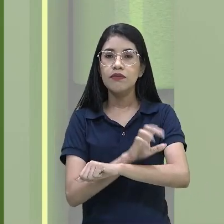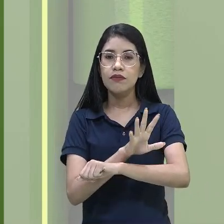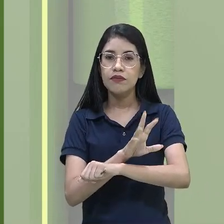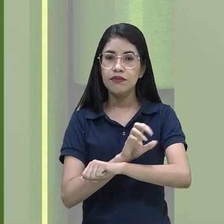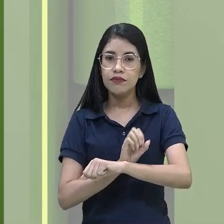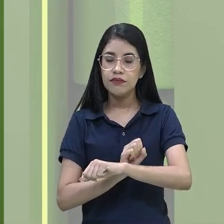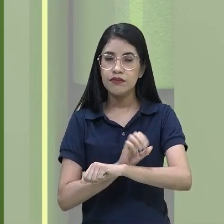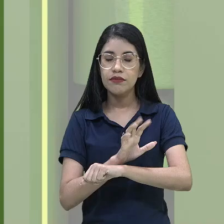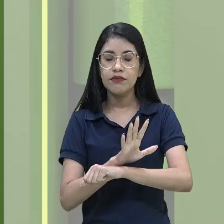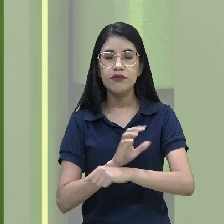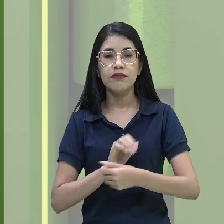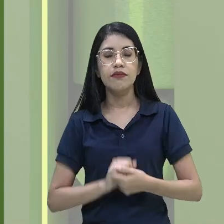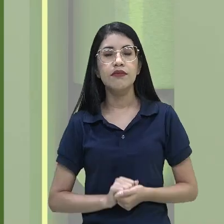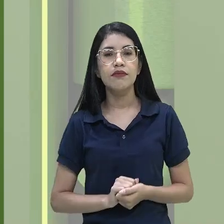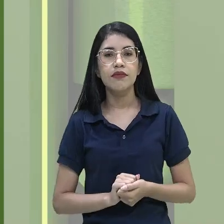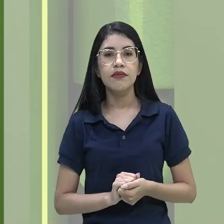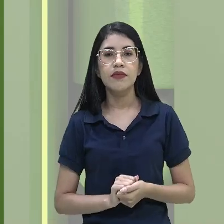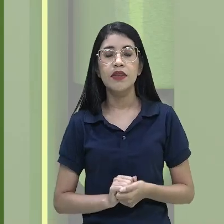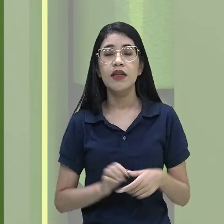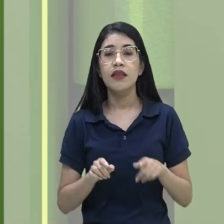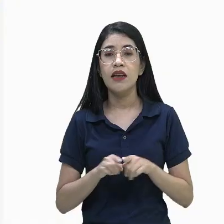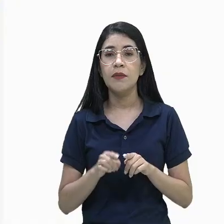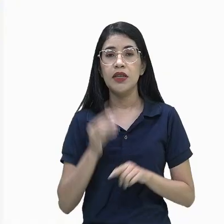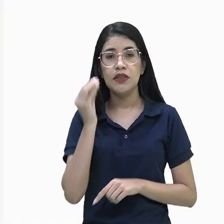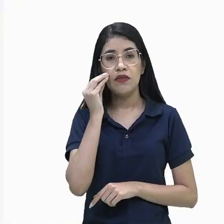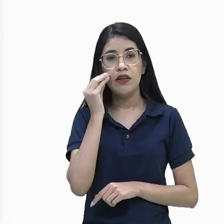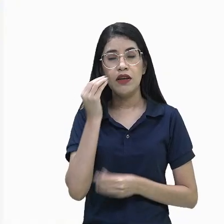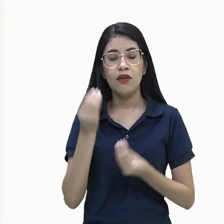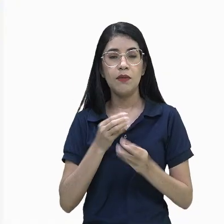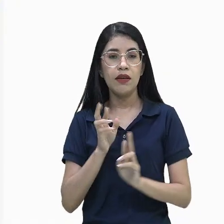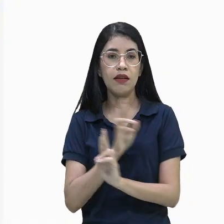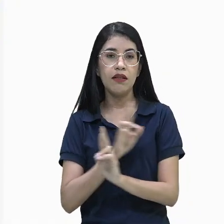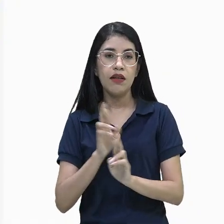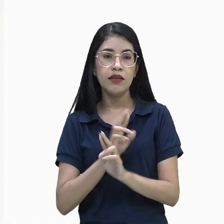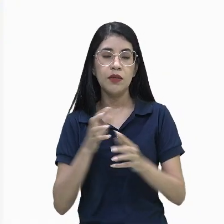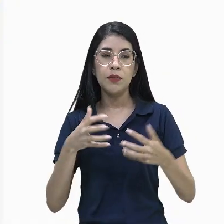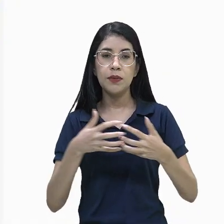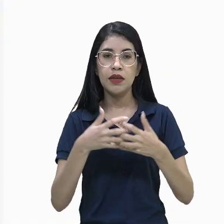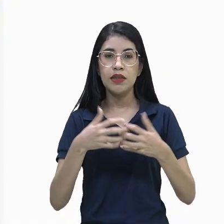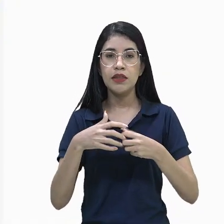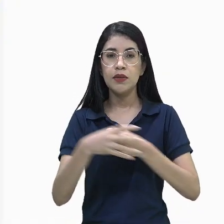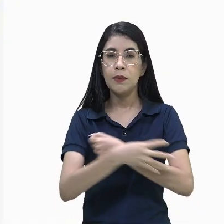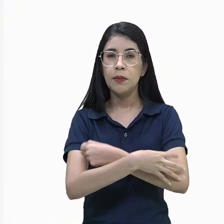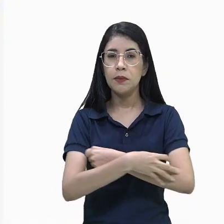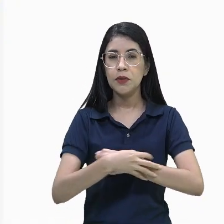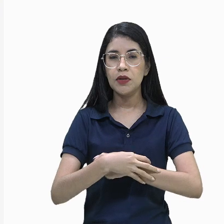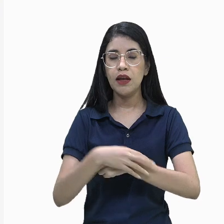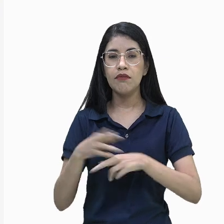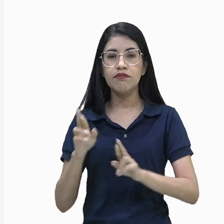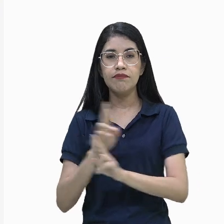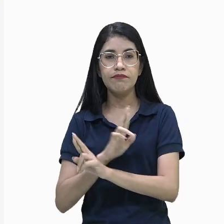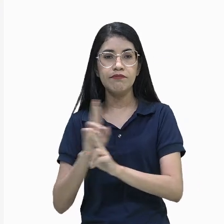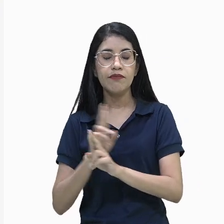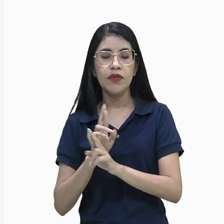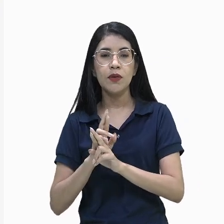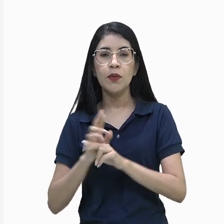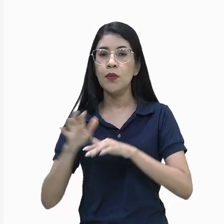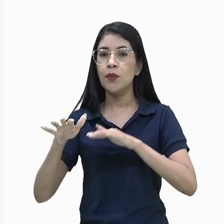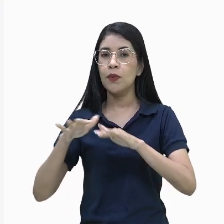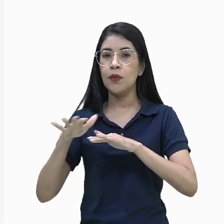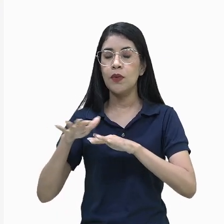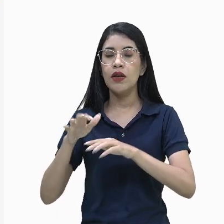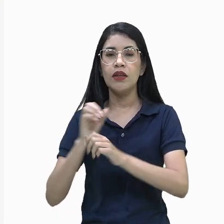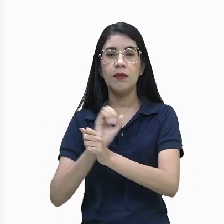relaxamento. E aí nós vamos ver aí sobre a relação do tecido muscular com o sistema locomotor, que tanto aqui comentei